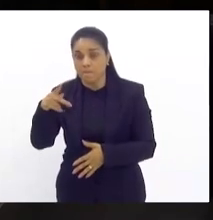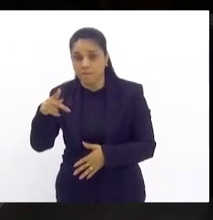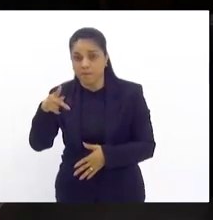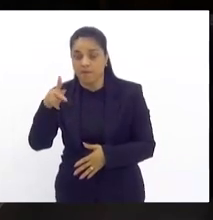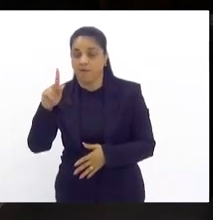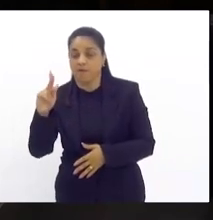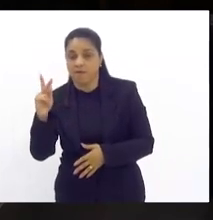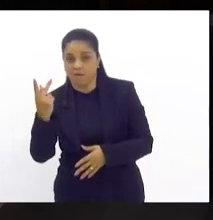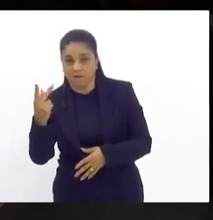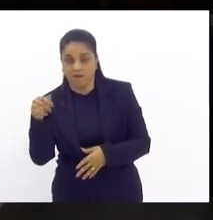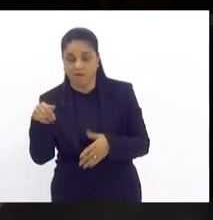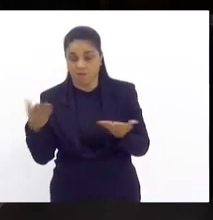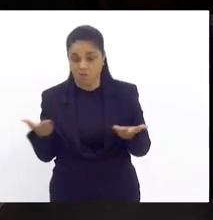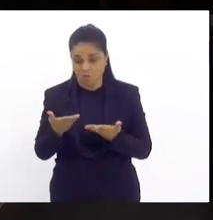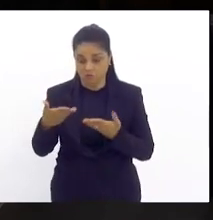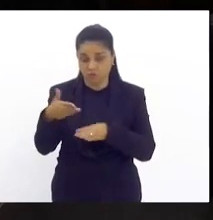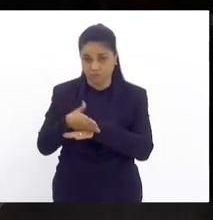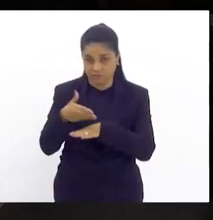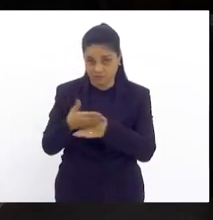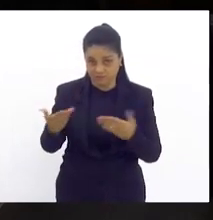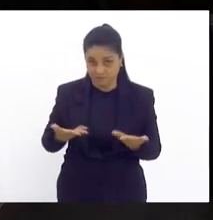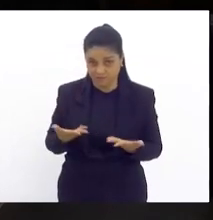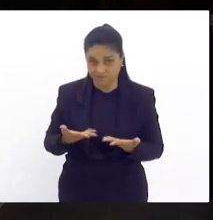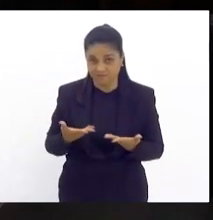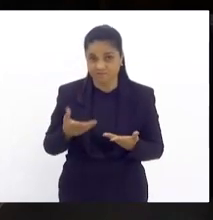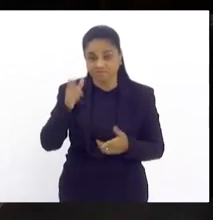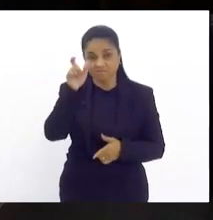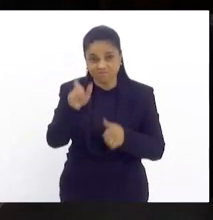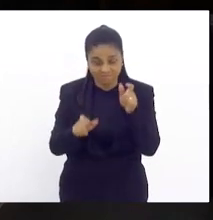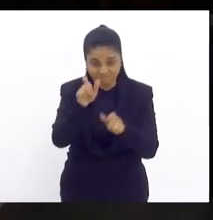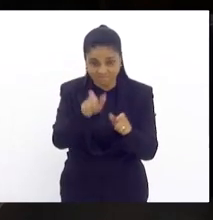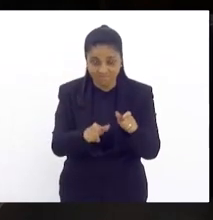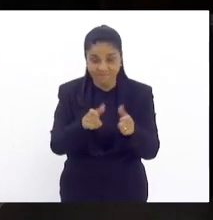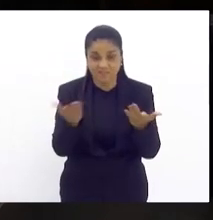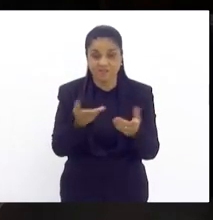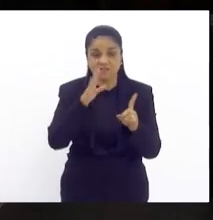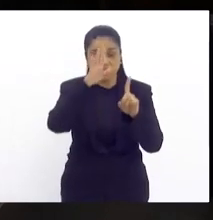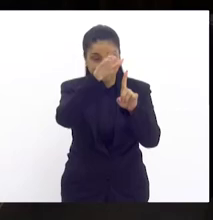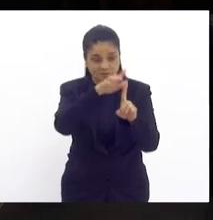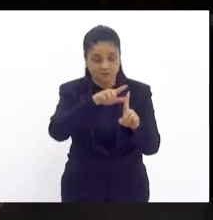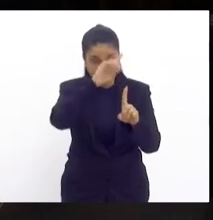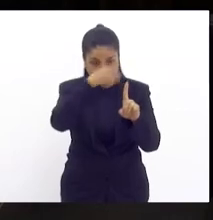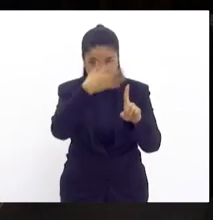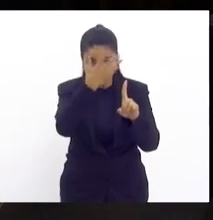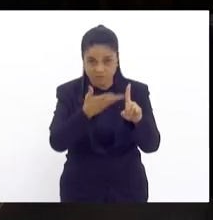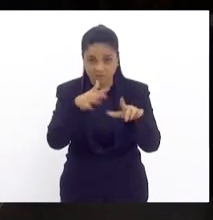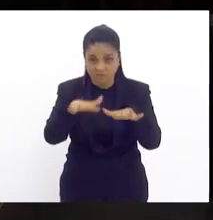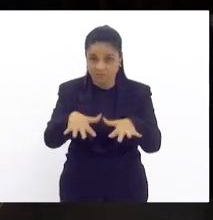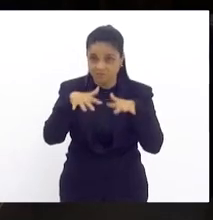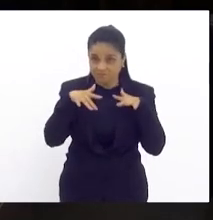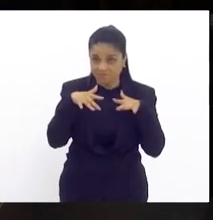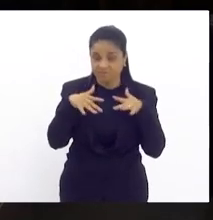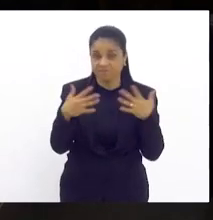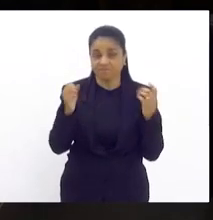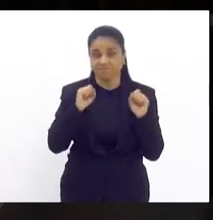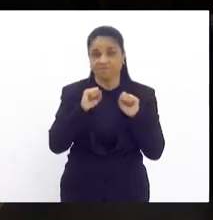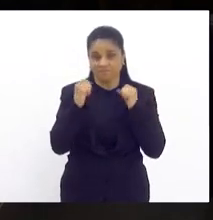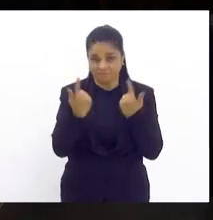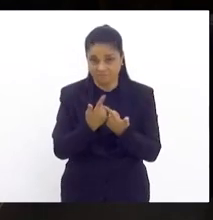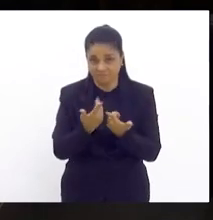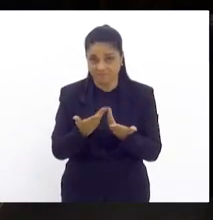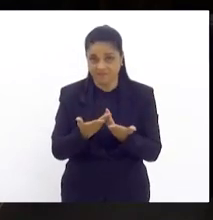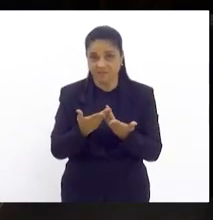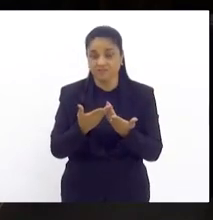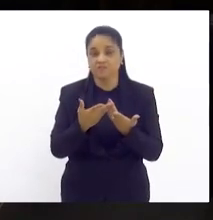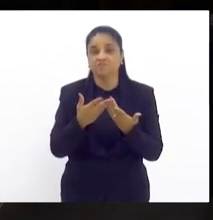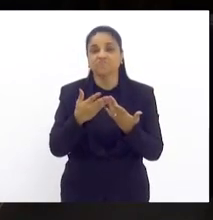aqui, que aqui se fazem presente a essa solenidade. Esses são e foram